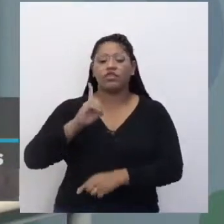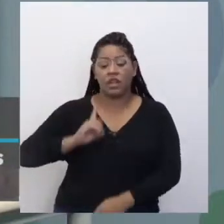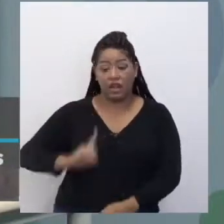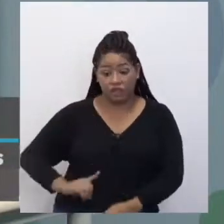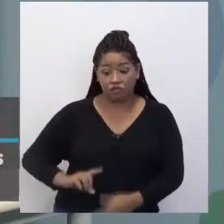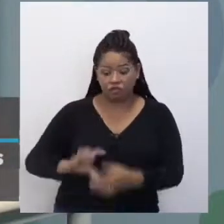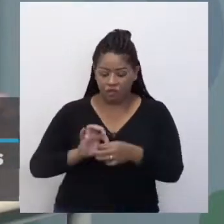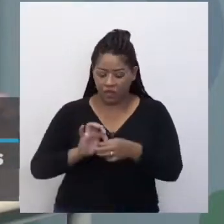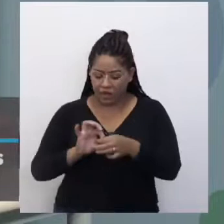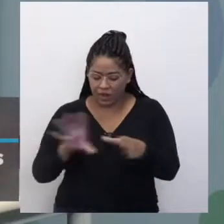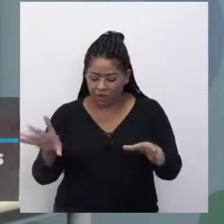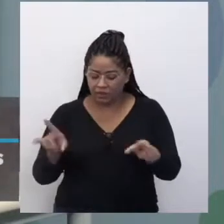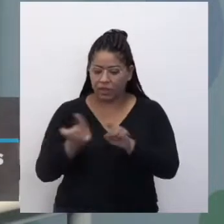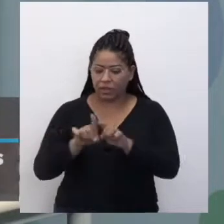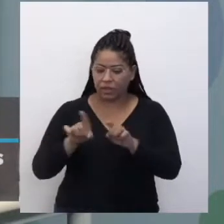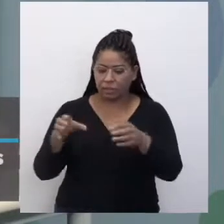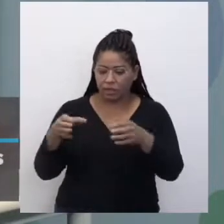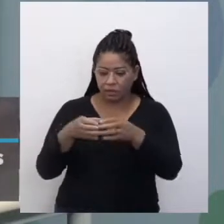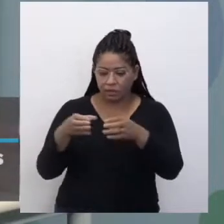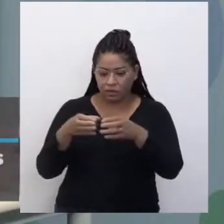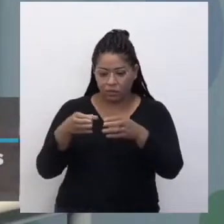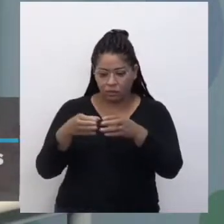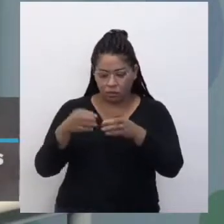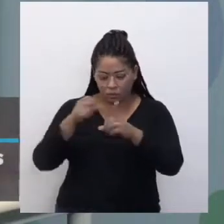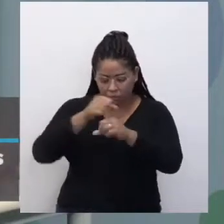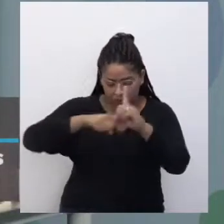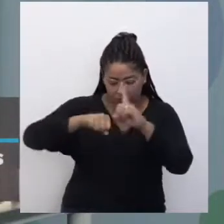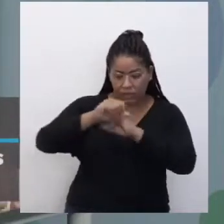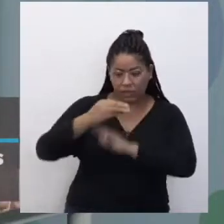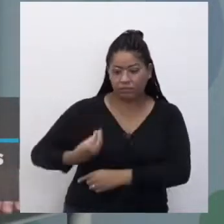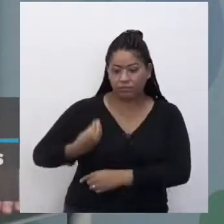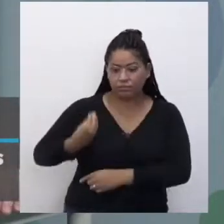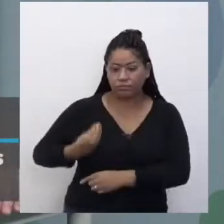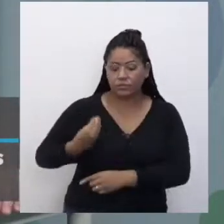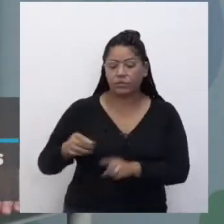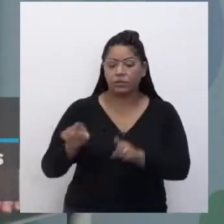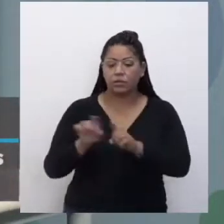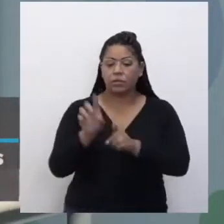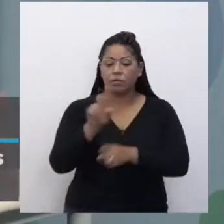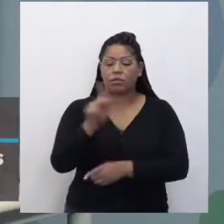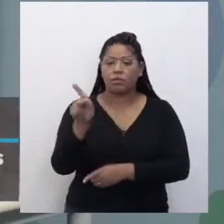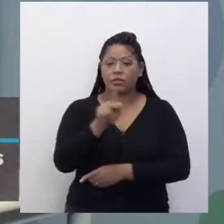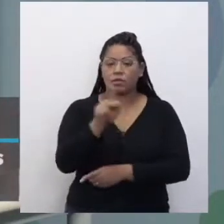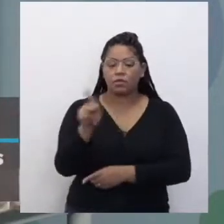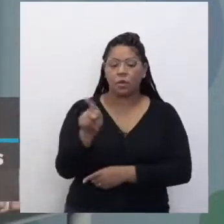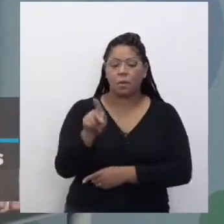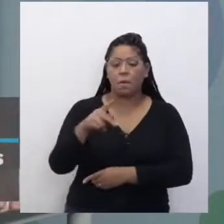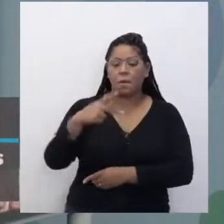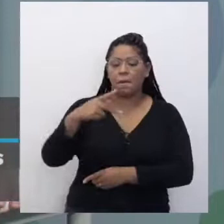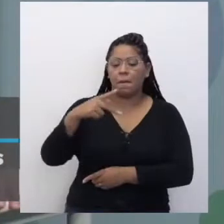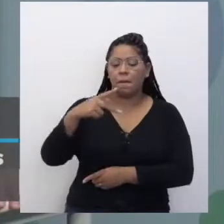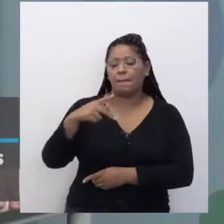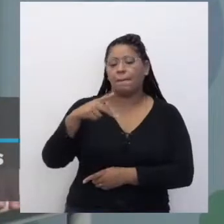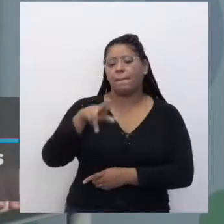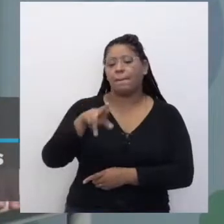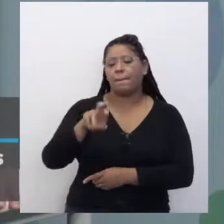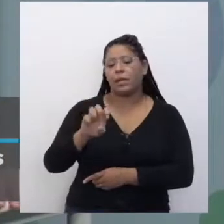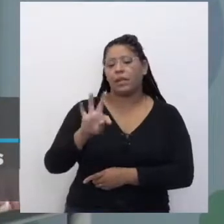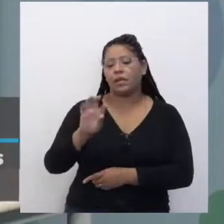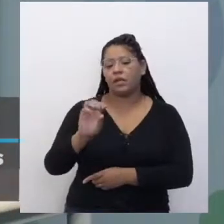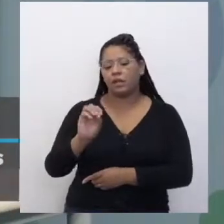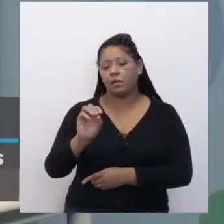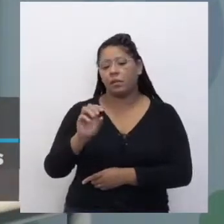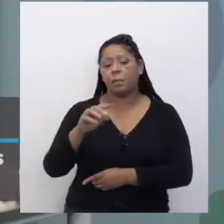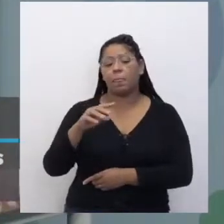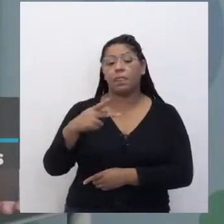e mandar um abraço aí para a professora Elisa, boa tarde. Professor Benedito, da Escola Pedro José Neto, de Araraquara aqui, e o professor Edmilson,